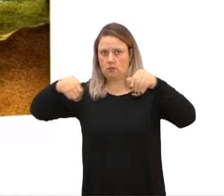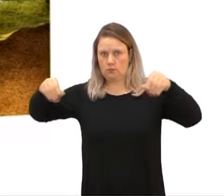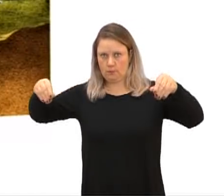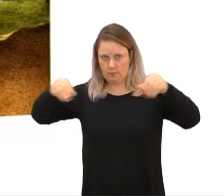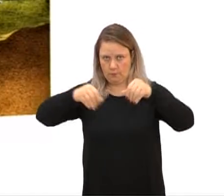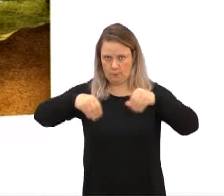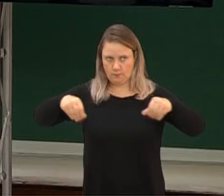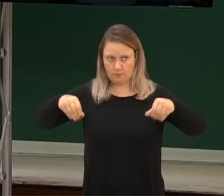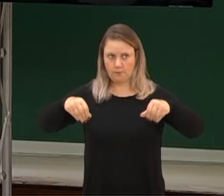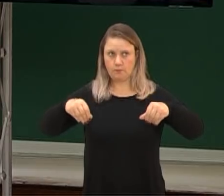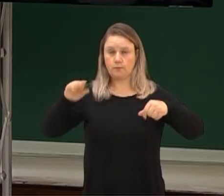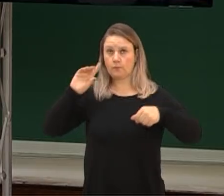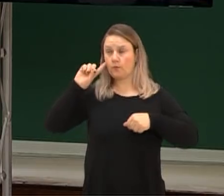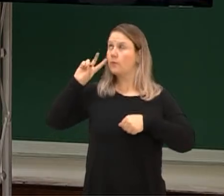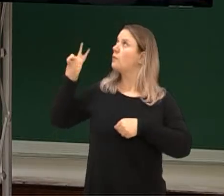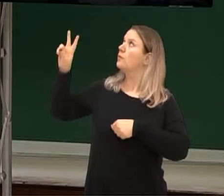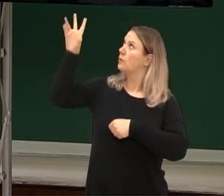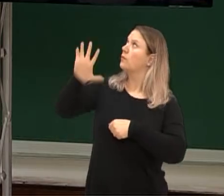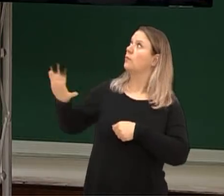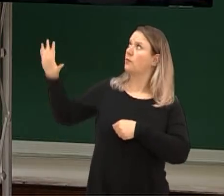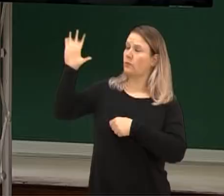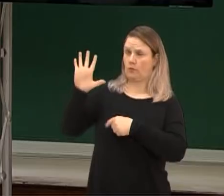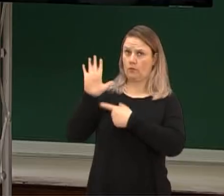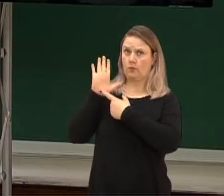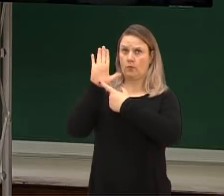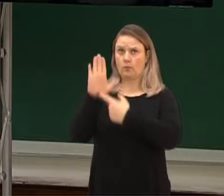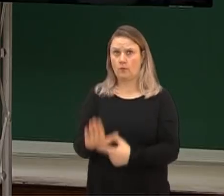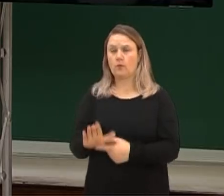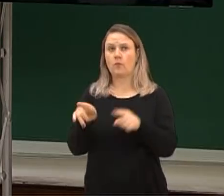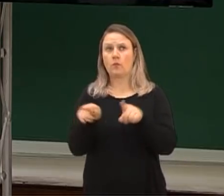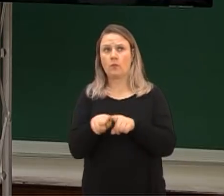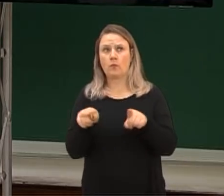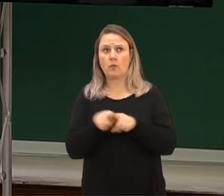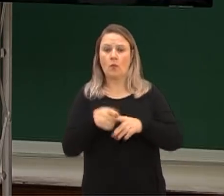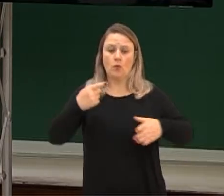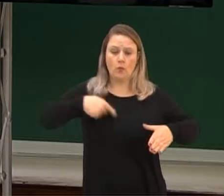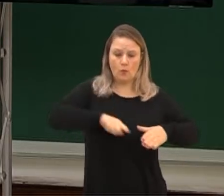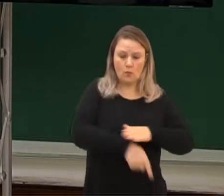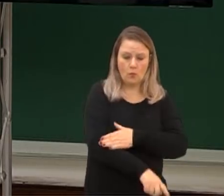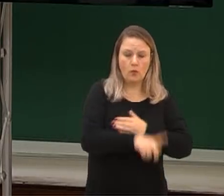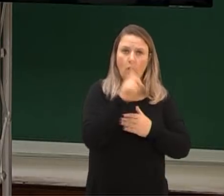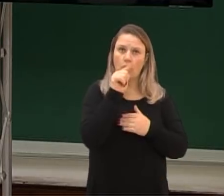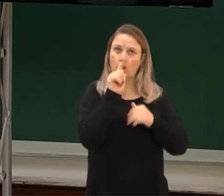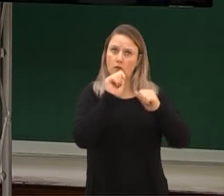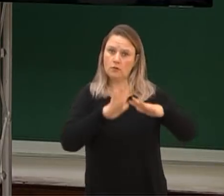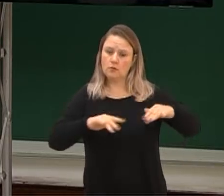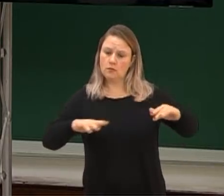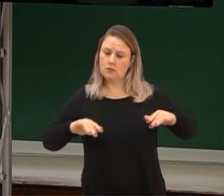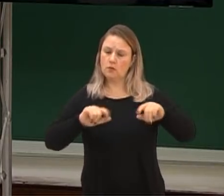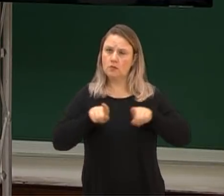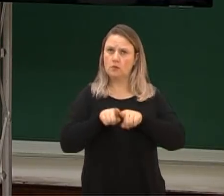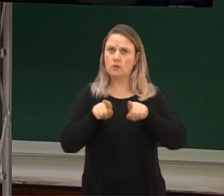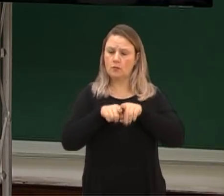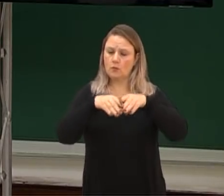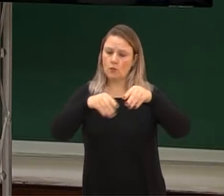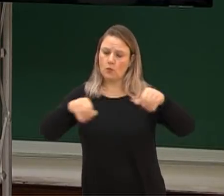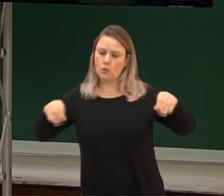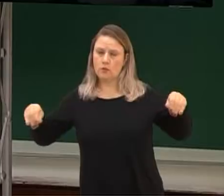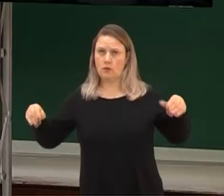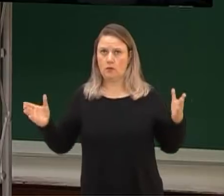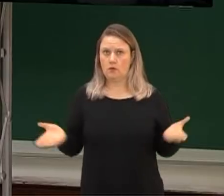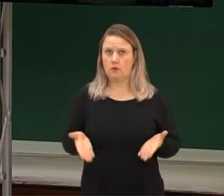imagem do relevo, tanto do relevo submerso quanto do relevo continental. Nós, no sexto ano,